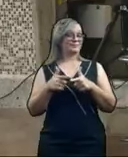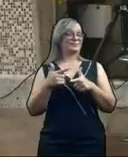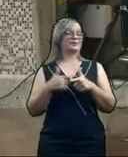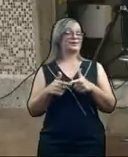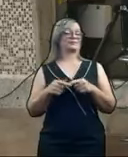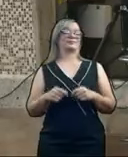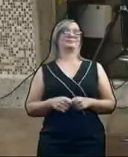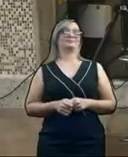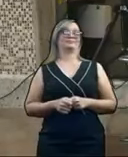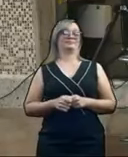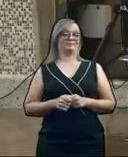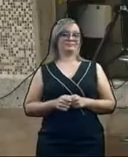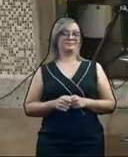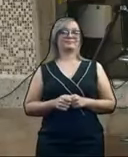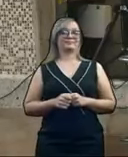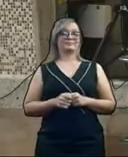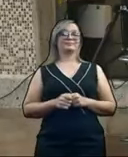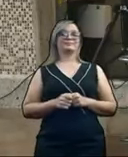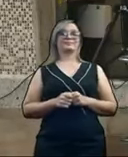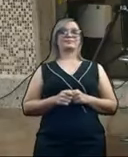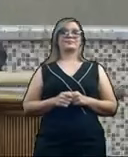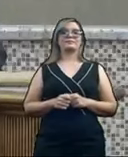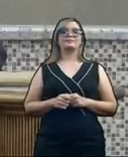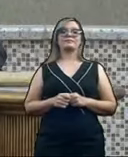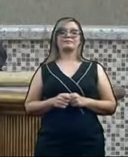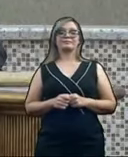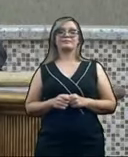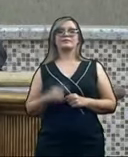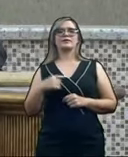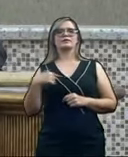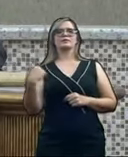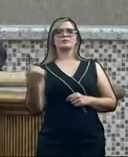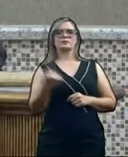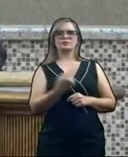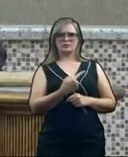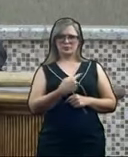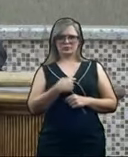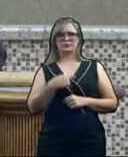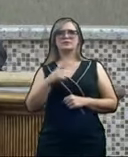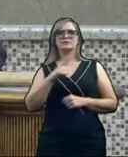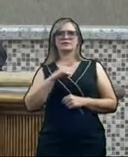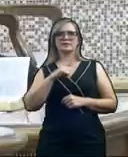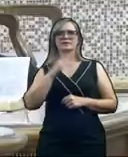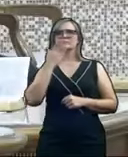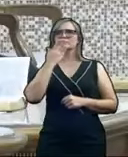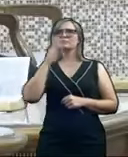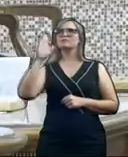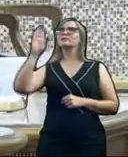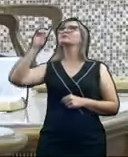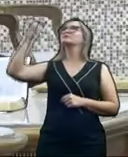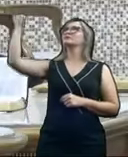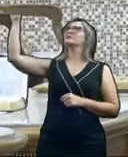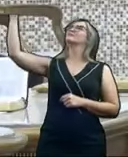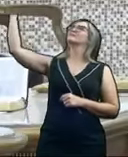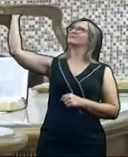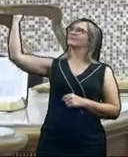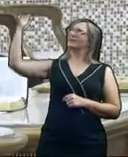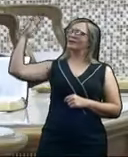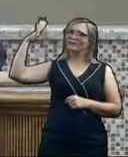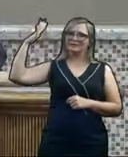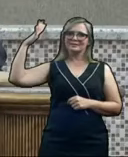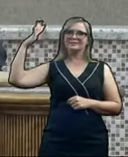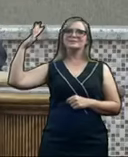eles tinham os seus problemas nós hoje temos promessa de Deus nós temos a graça de Deus